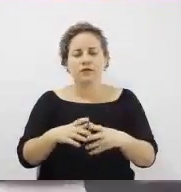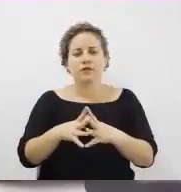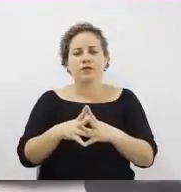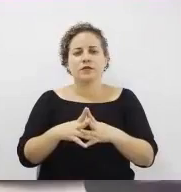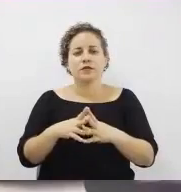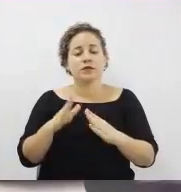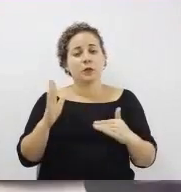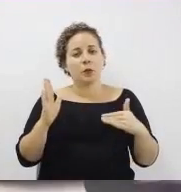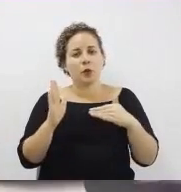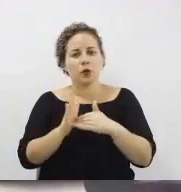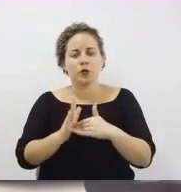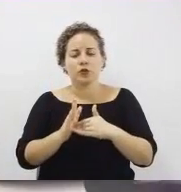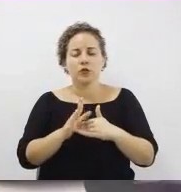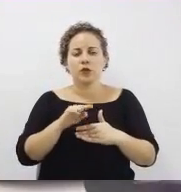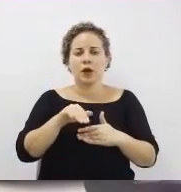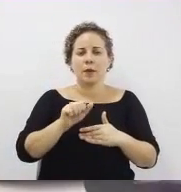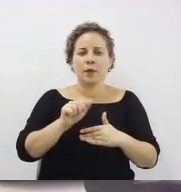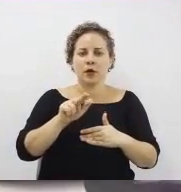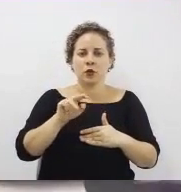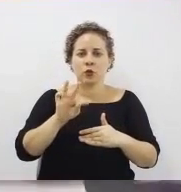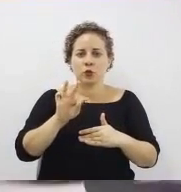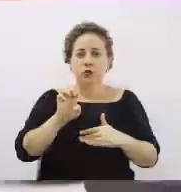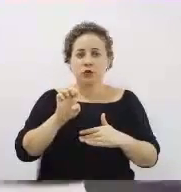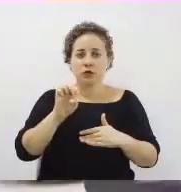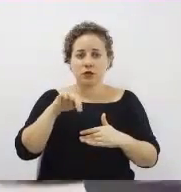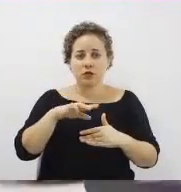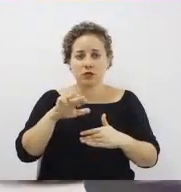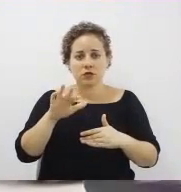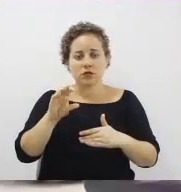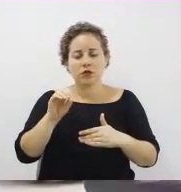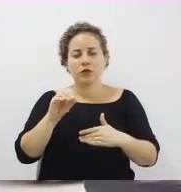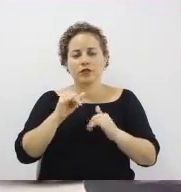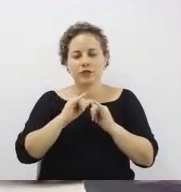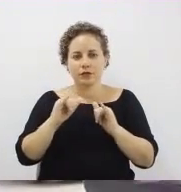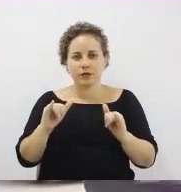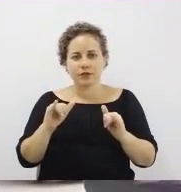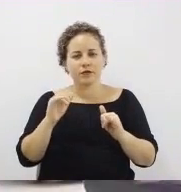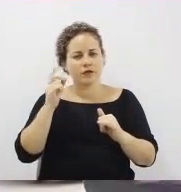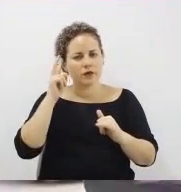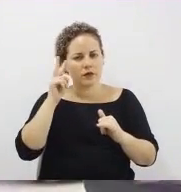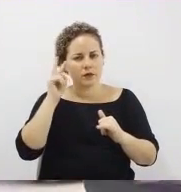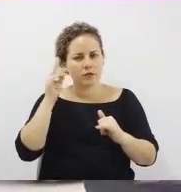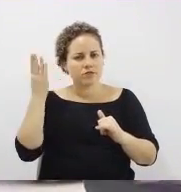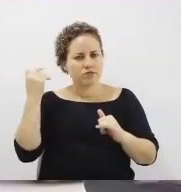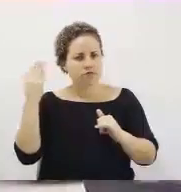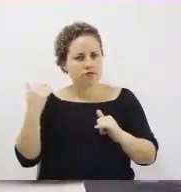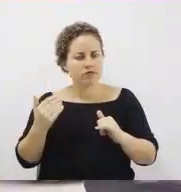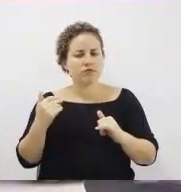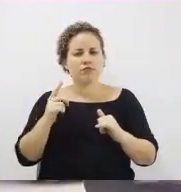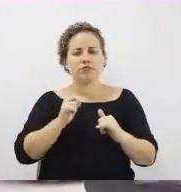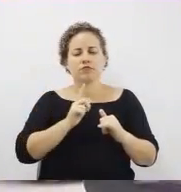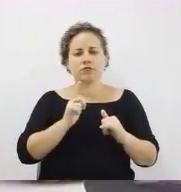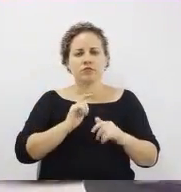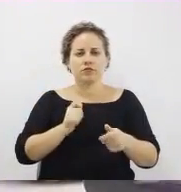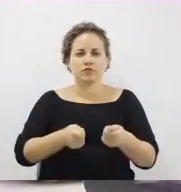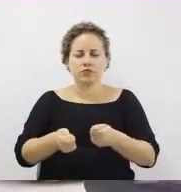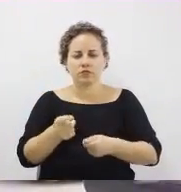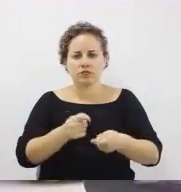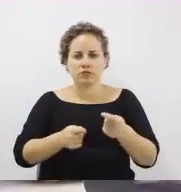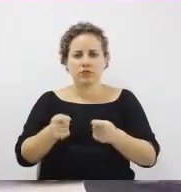produção. Por último, temos a manutenção da informação. Lembram lá no conceito de logística, que a logística também coordena